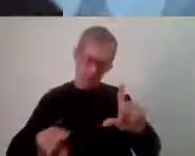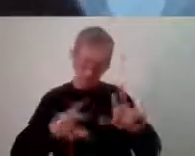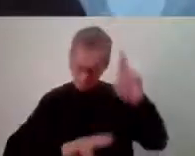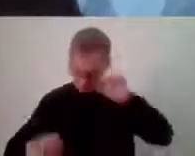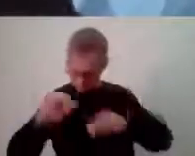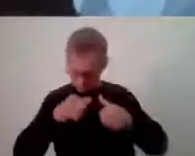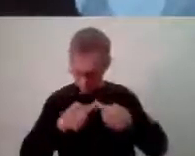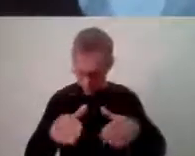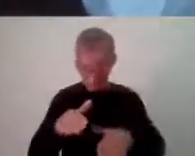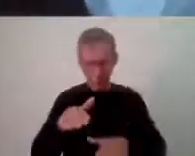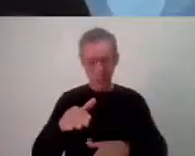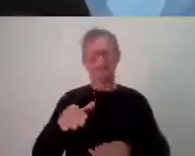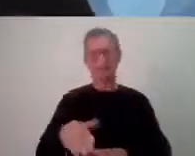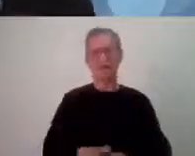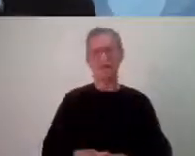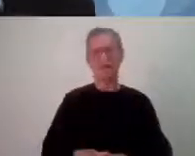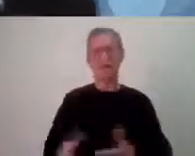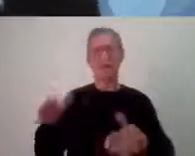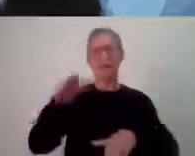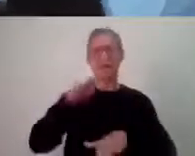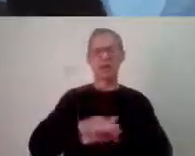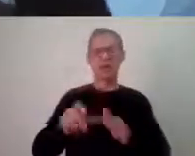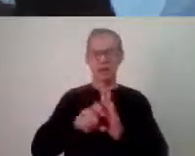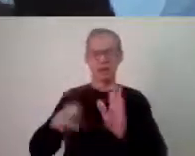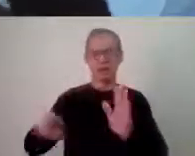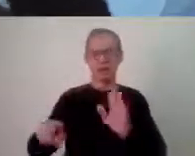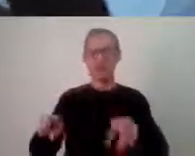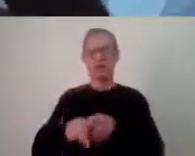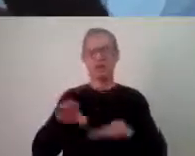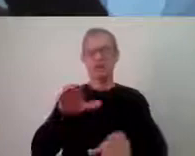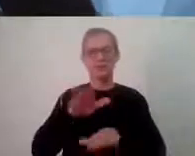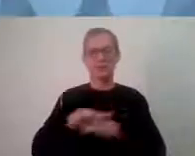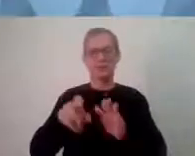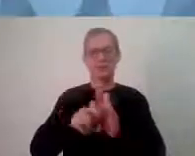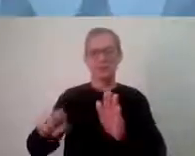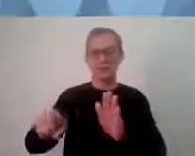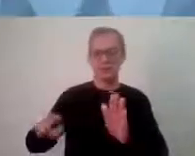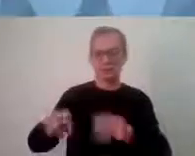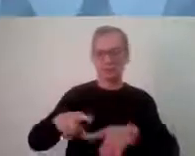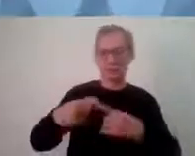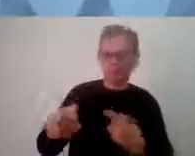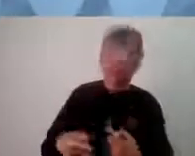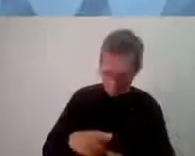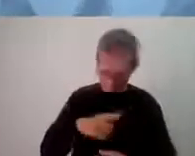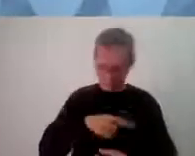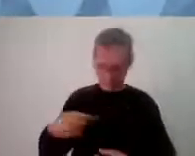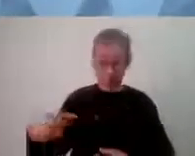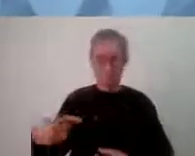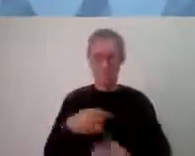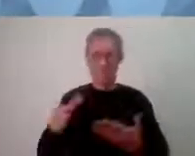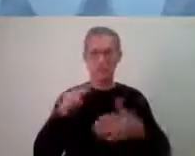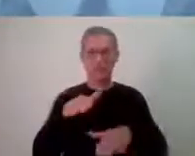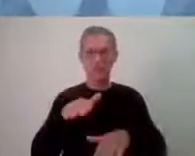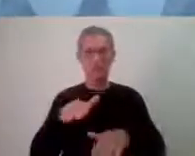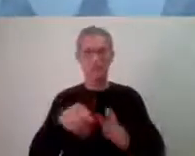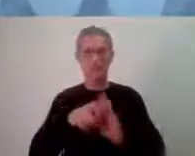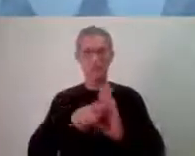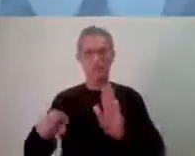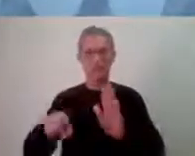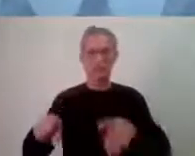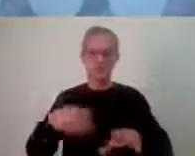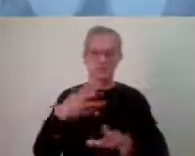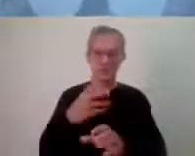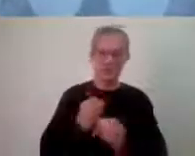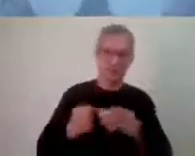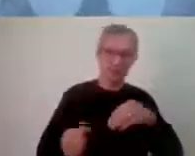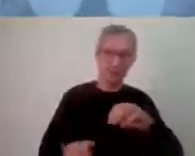parte está acima do eixo x e qual parte está abaixo do eixo x. O que estiver abaixo do eixo x, calcula em